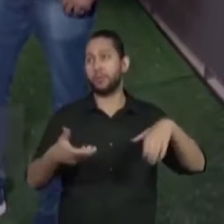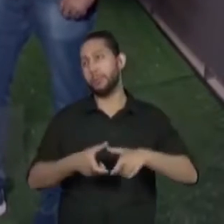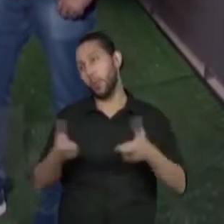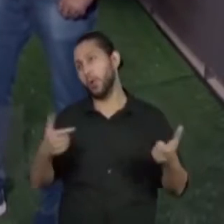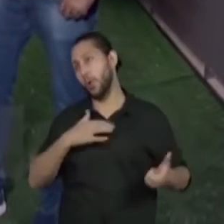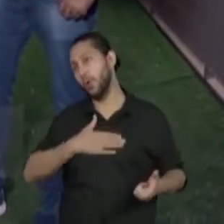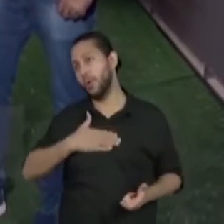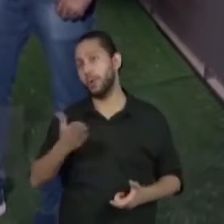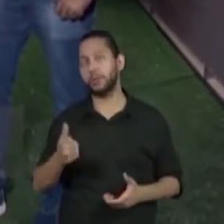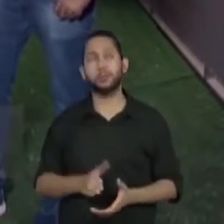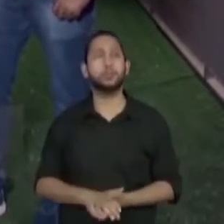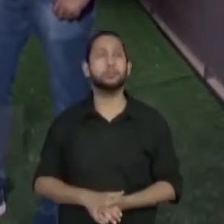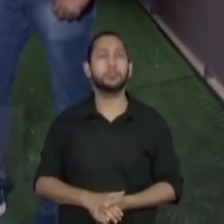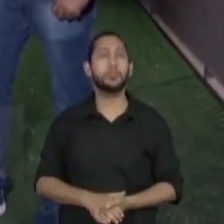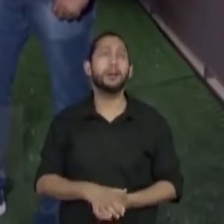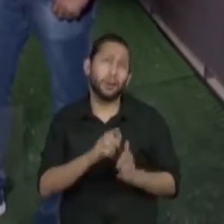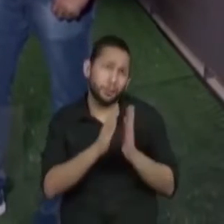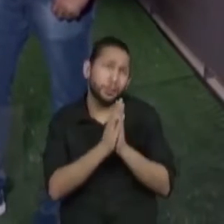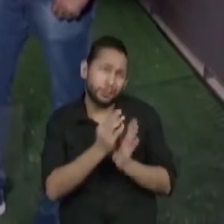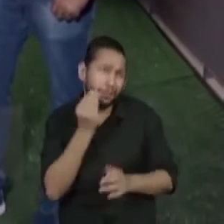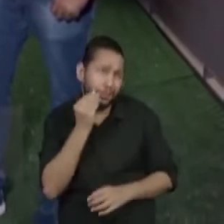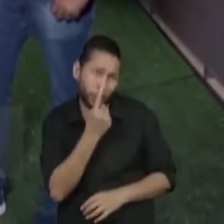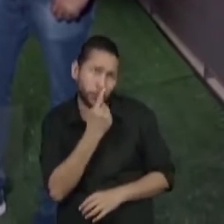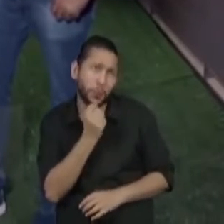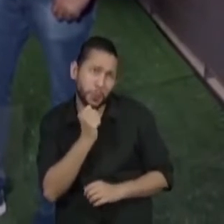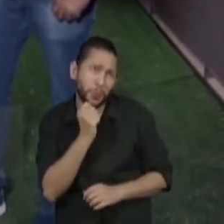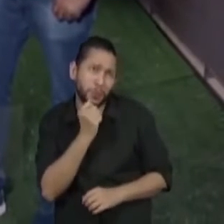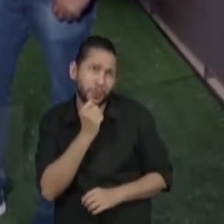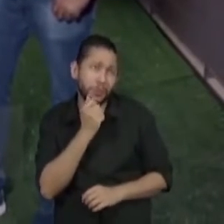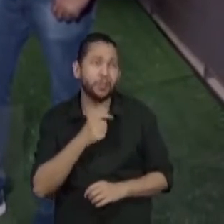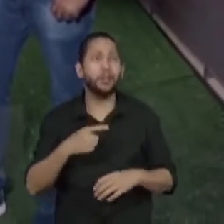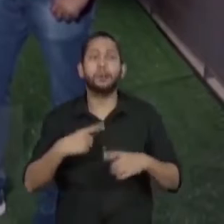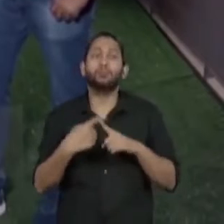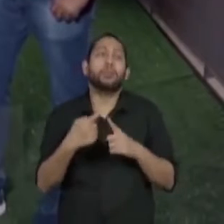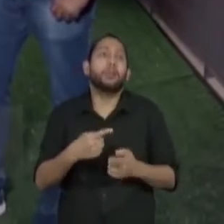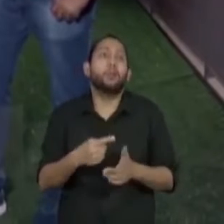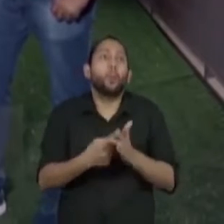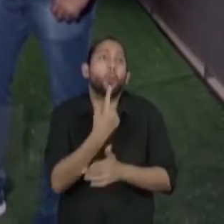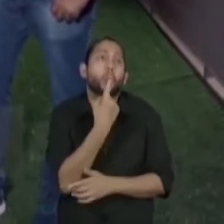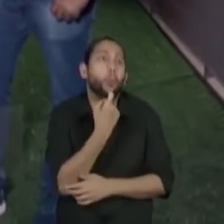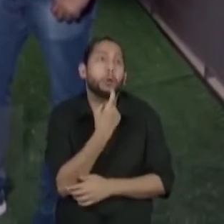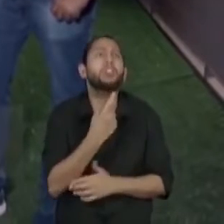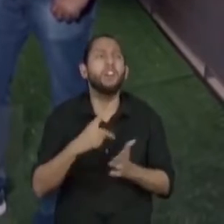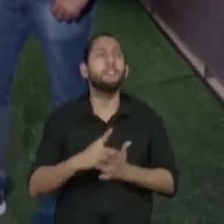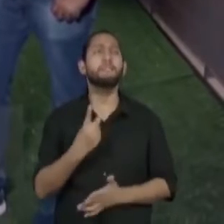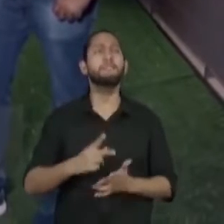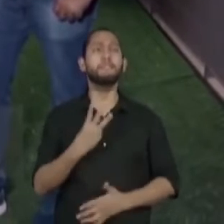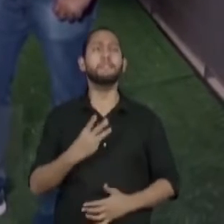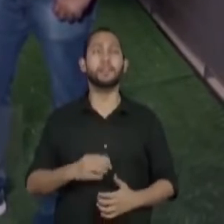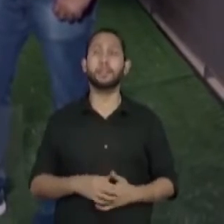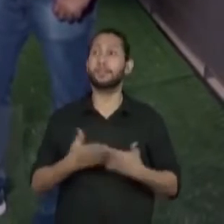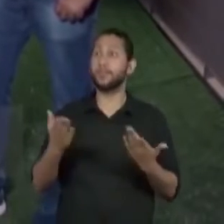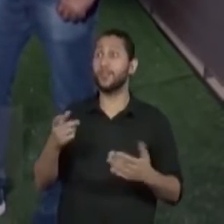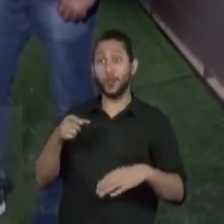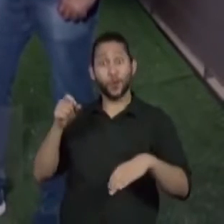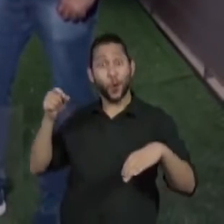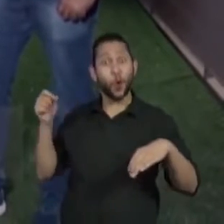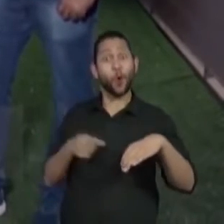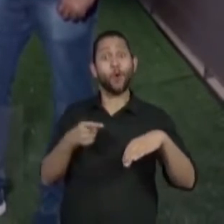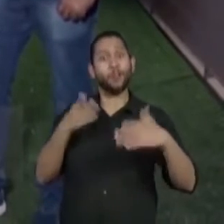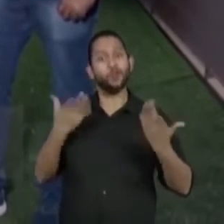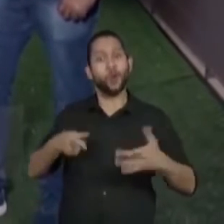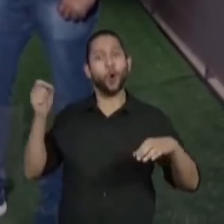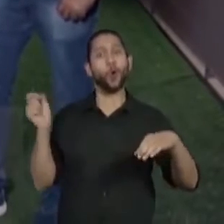Rafael. Olha, só vou tentar mais um chute, pode ser? Perfeito. Não dá pra sair daqui fazendo um chute só. Já fez um gol no Pacaembu, né? Já fiz um